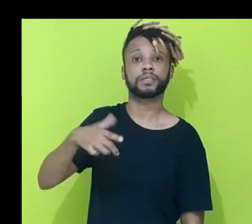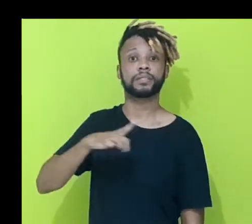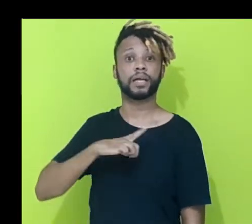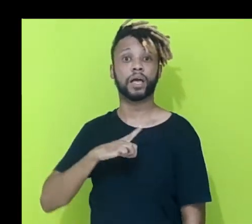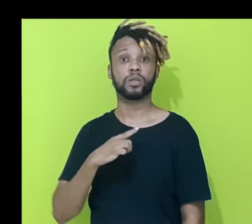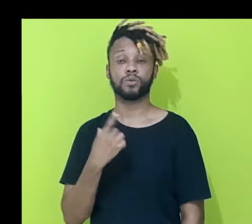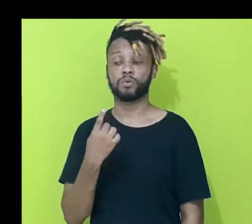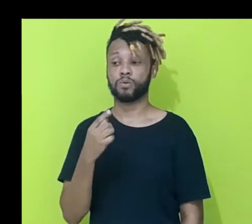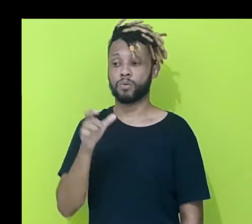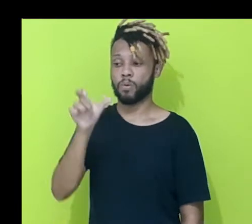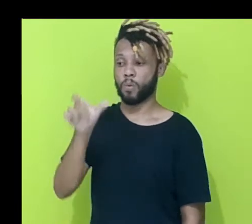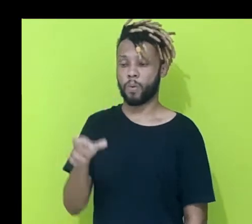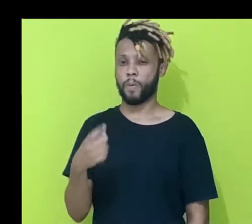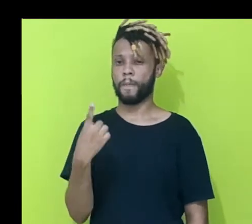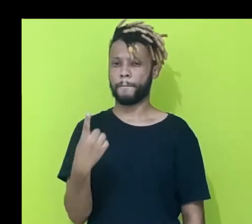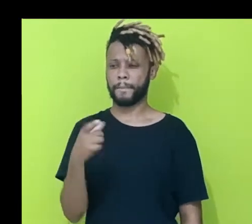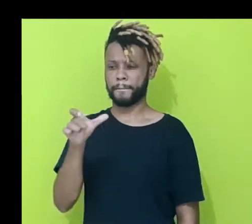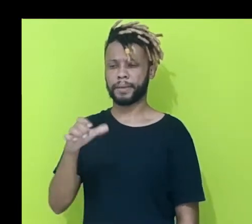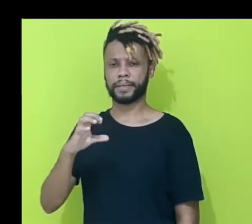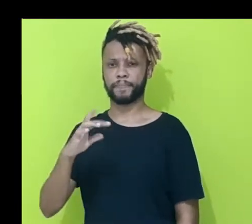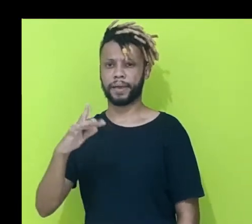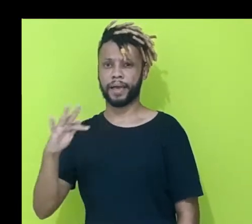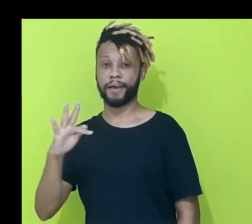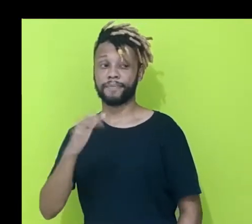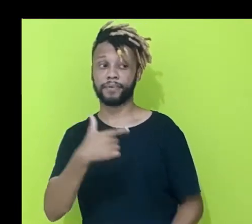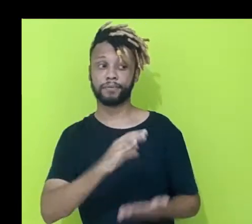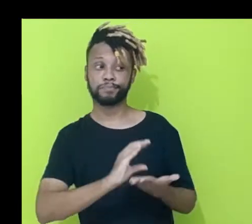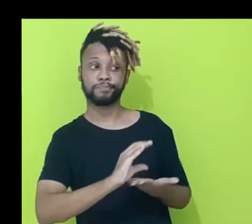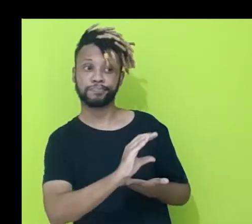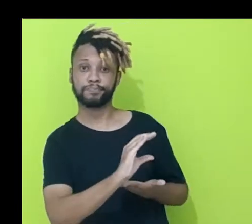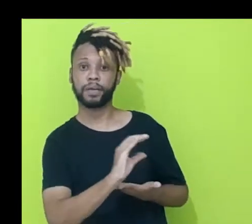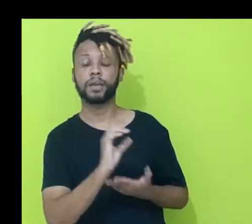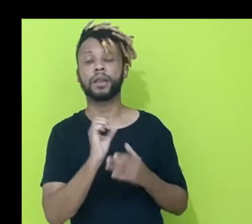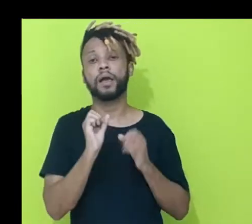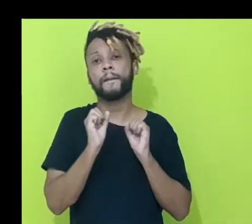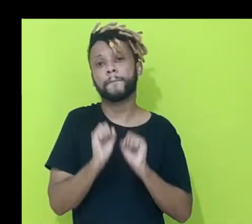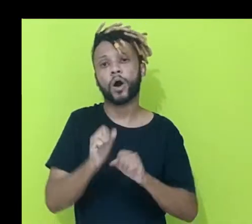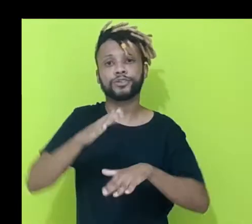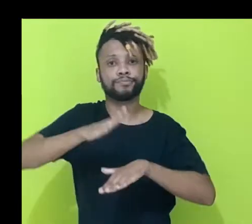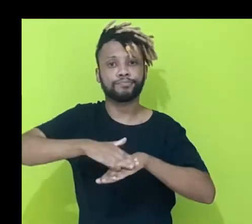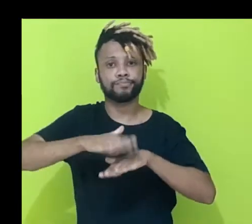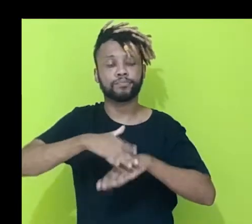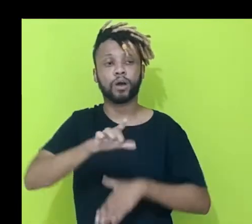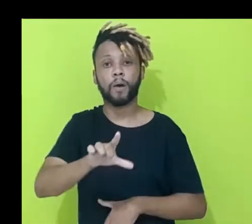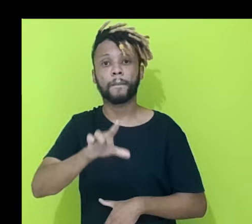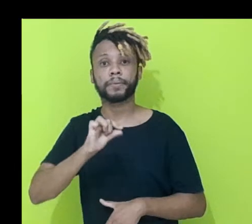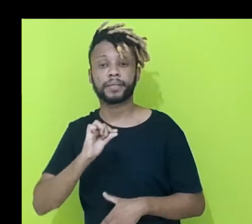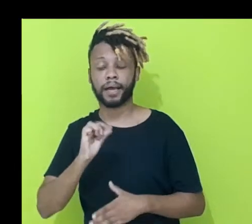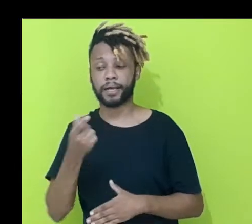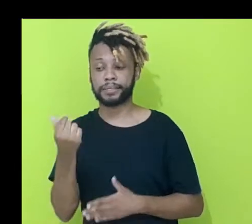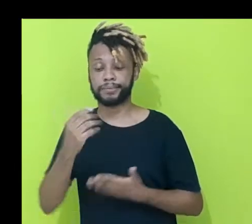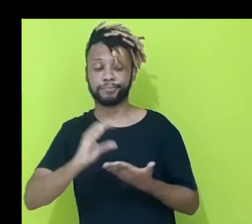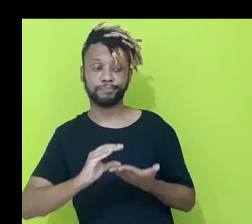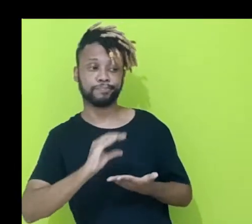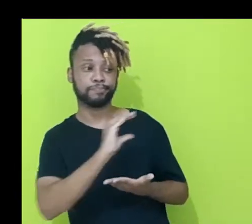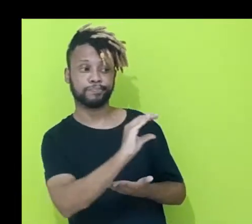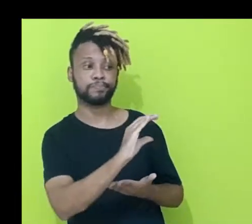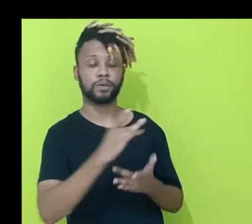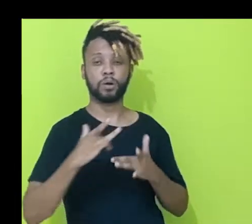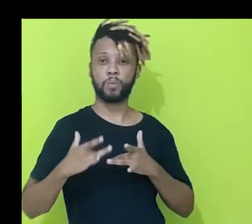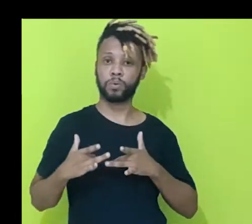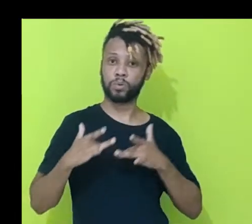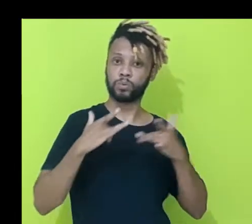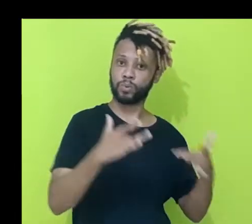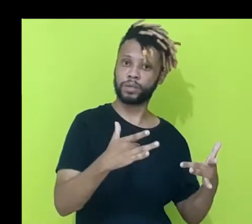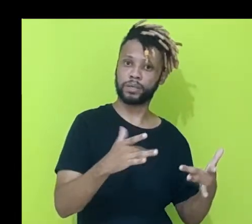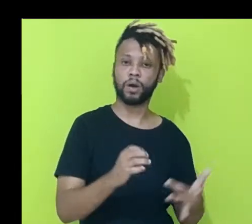26, e o patrocinador sendo pessoa física, ele pode optar destinar esse